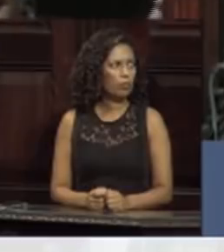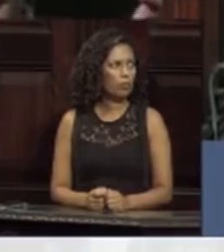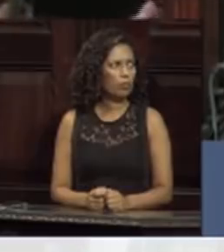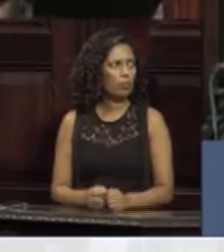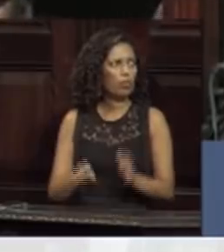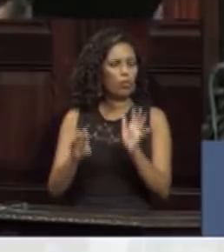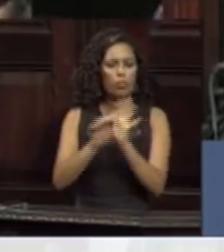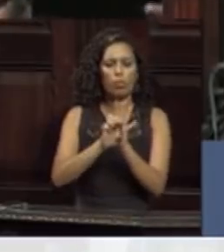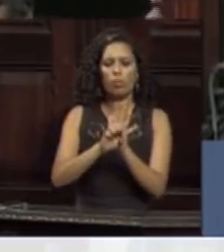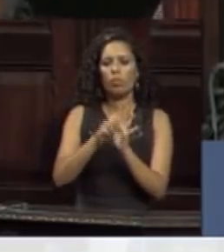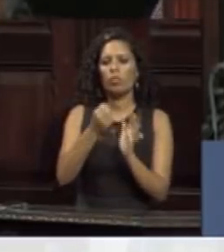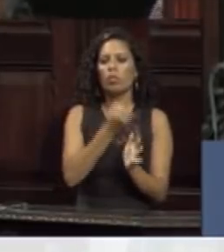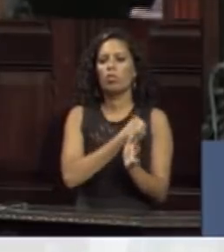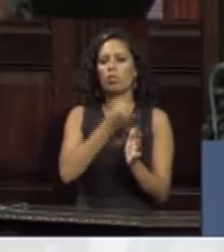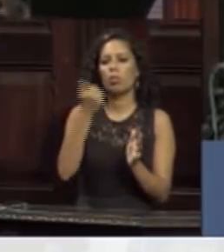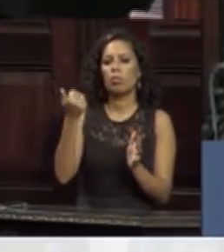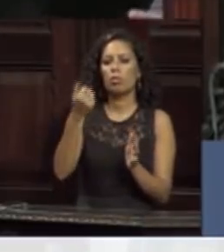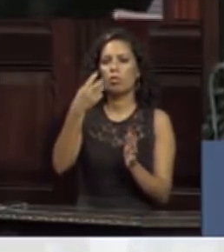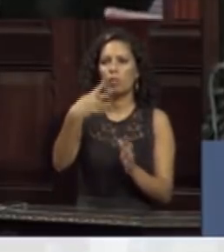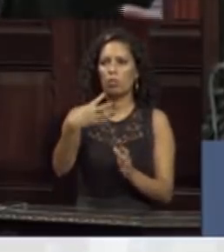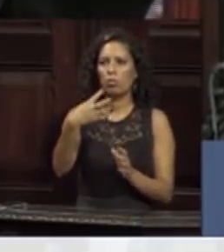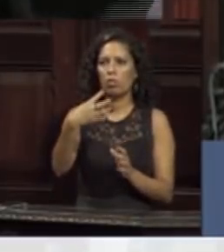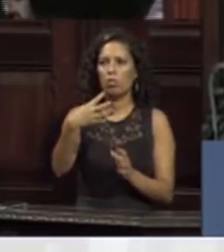a emenda número 14, mas essa